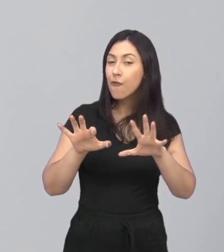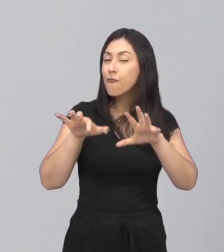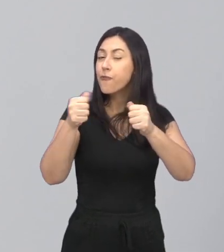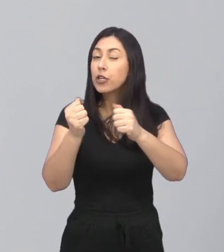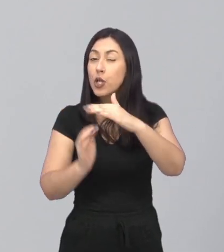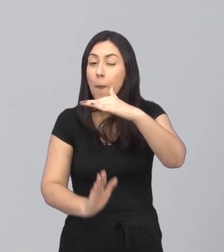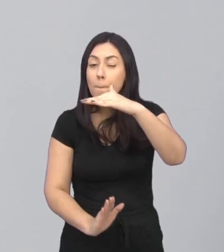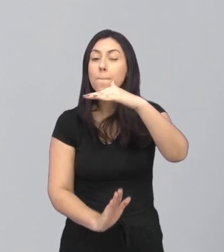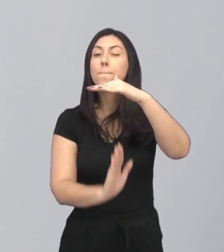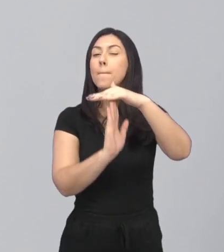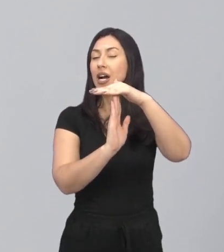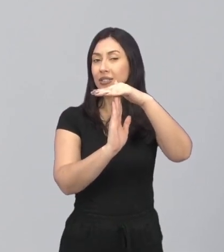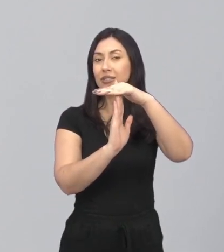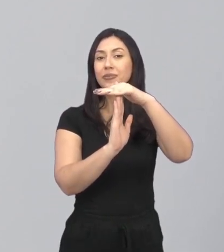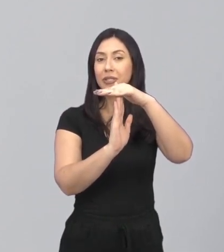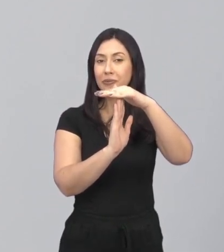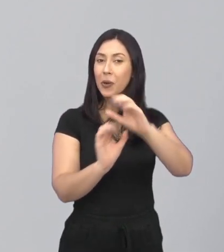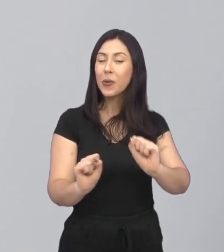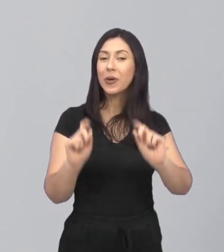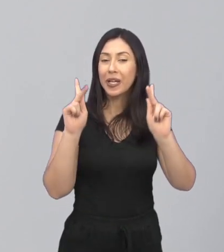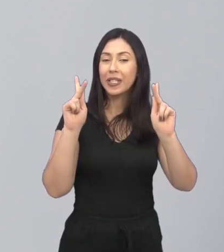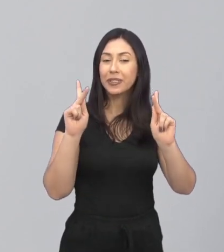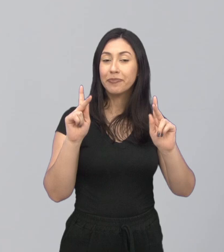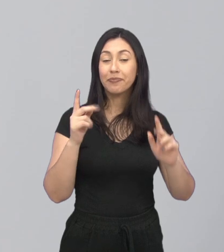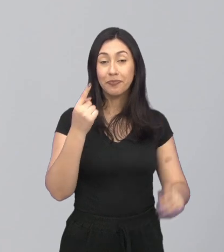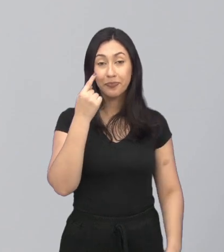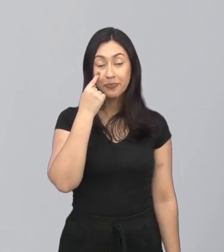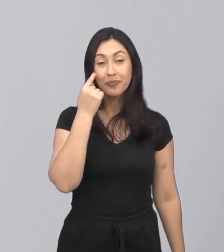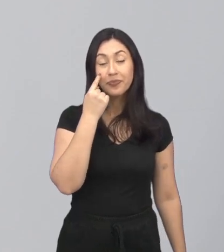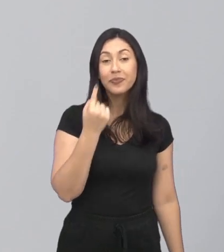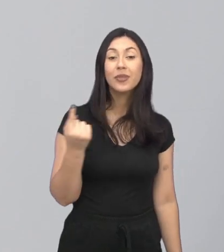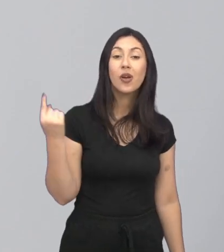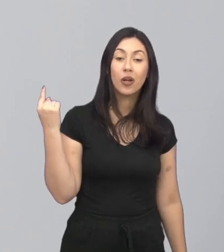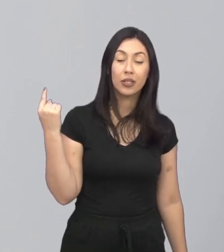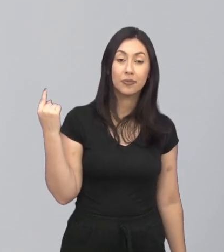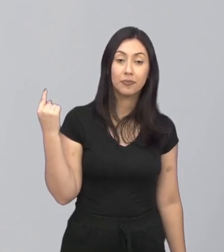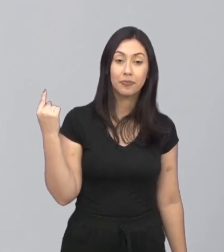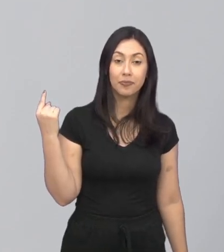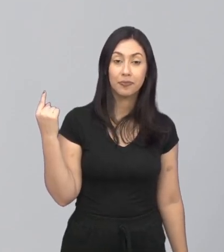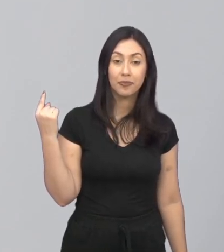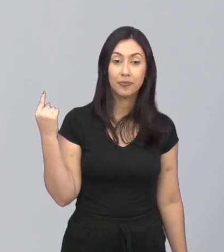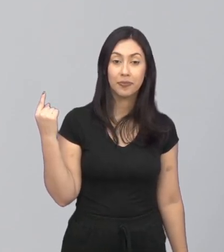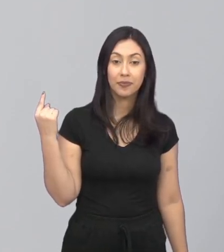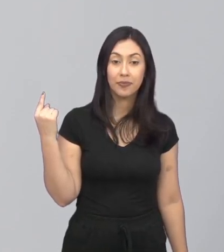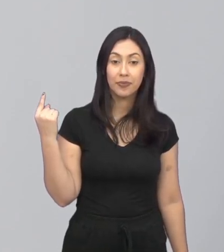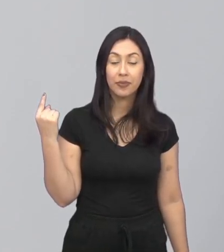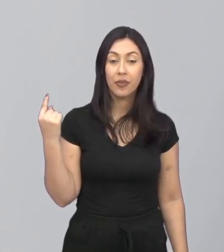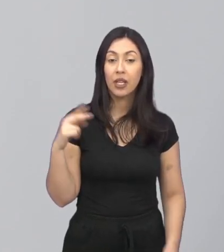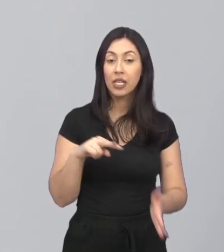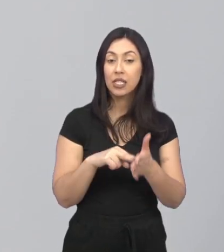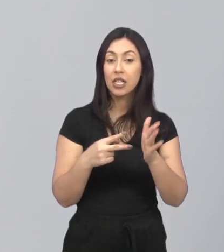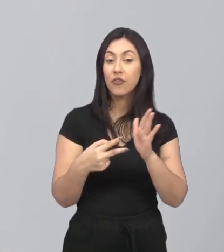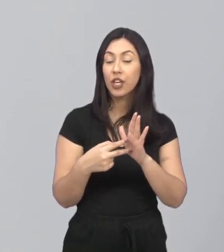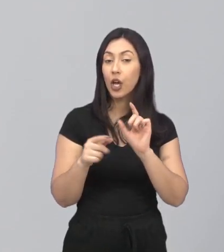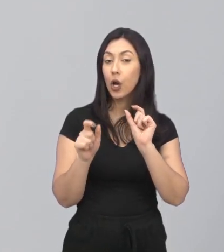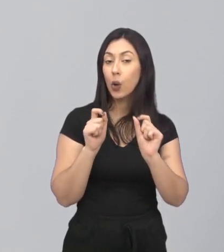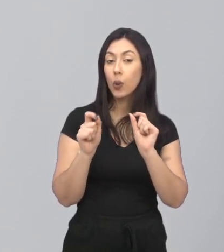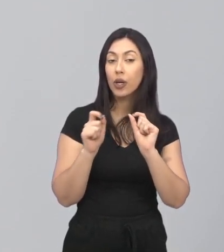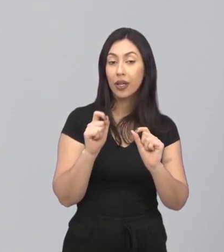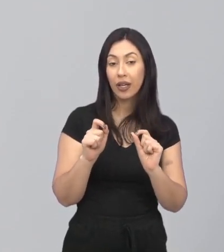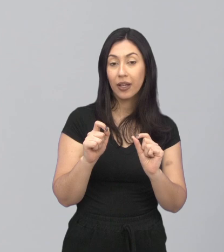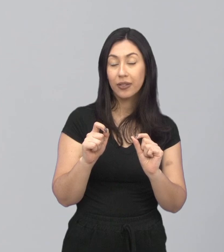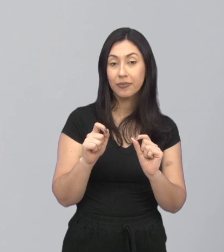máximo de capacidade na aceleração máxima Beleza então olha só isso aqui é nada mais nada